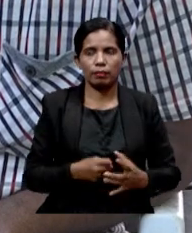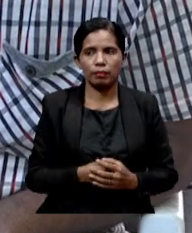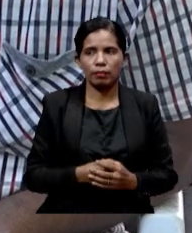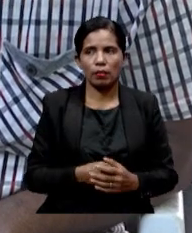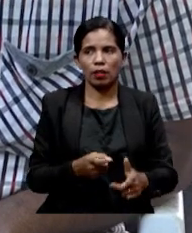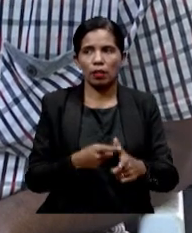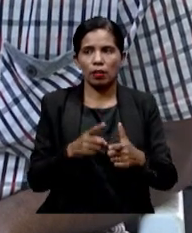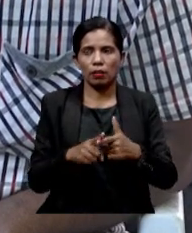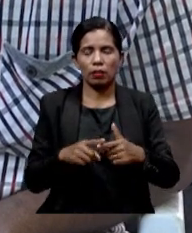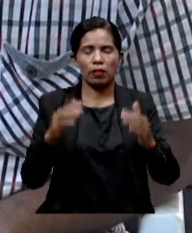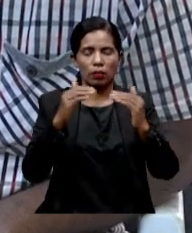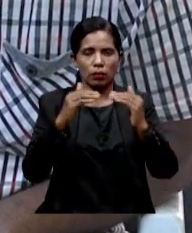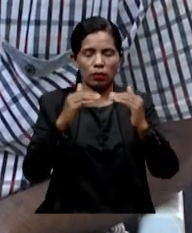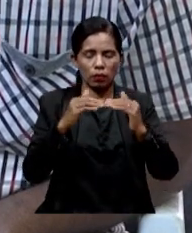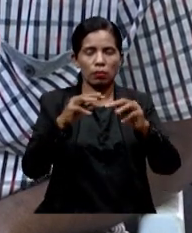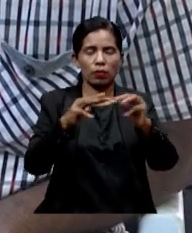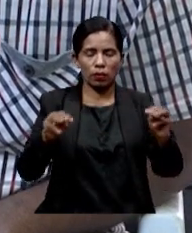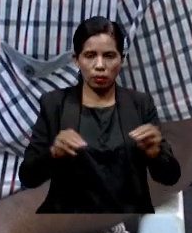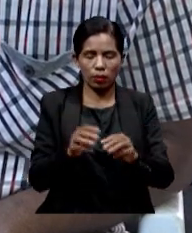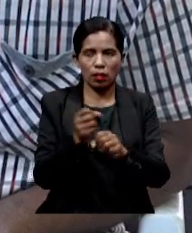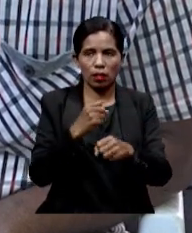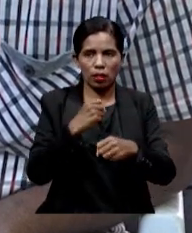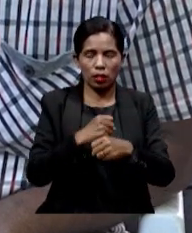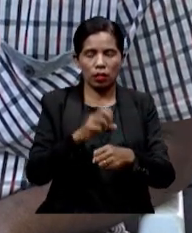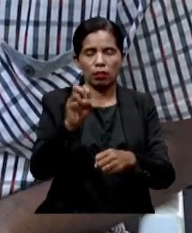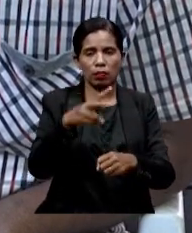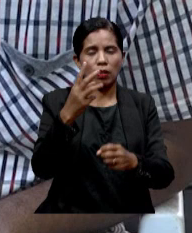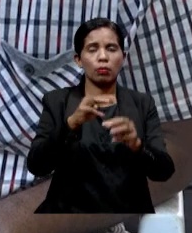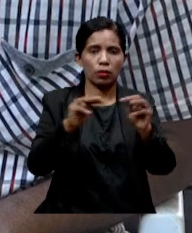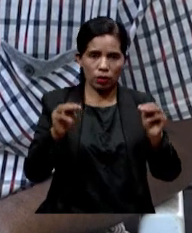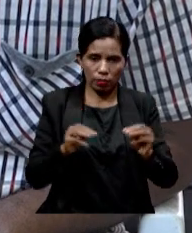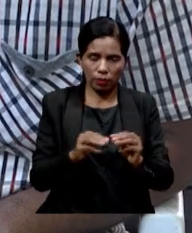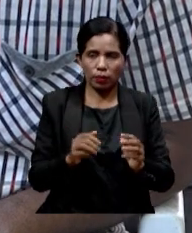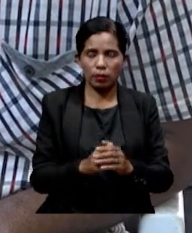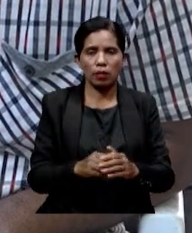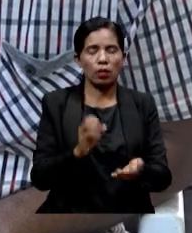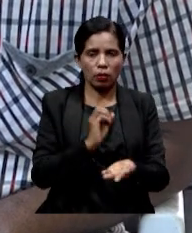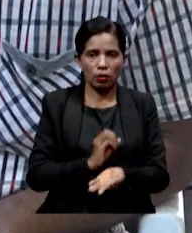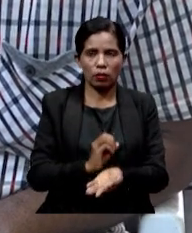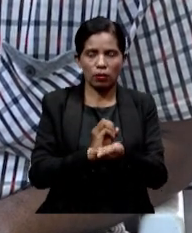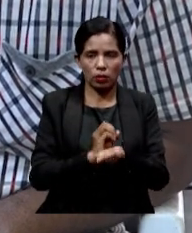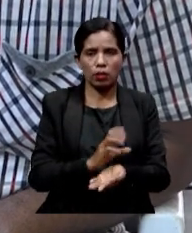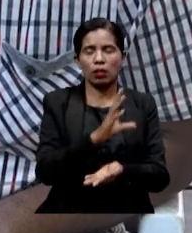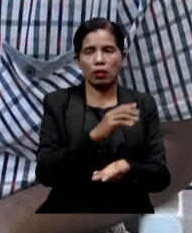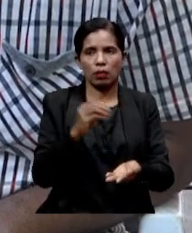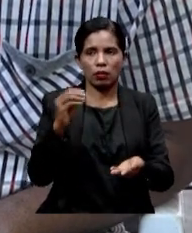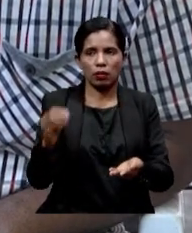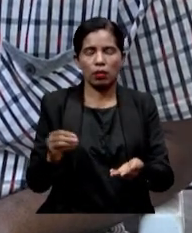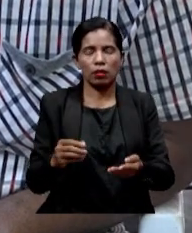Tirfali mai conferência municipal nebe realiza ona ia 12 municípios, ia Raiwa,